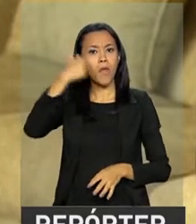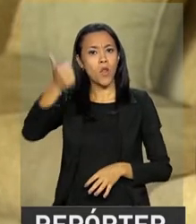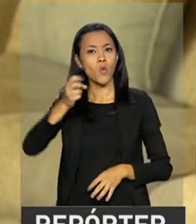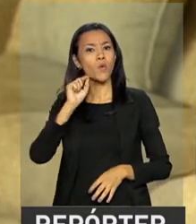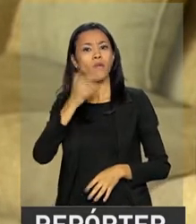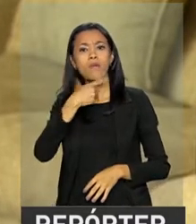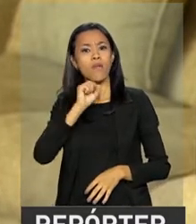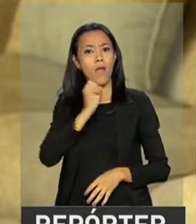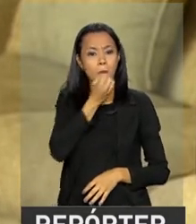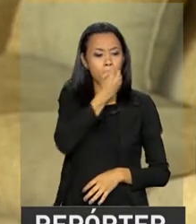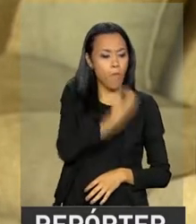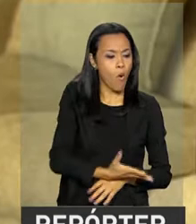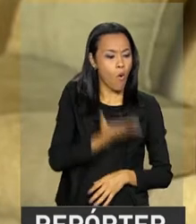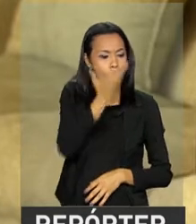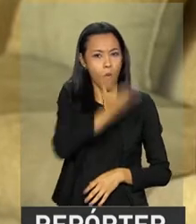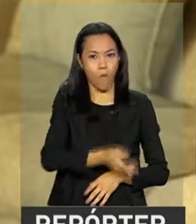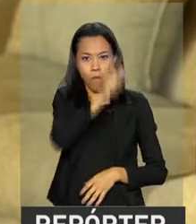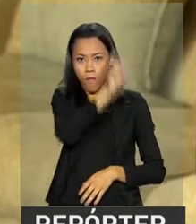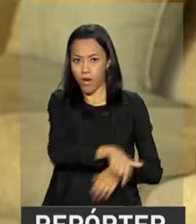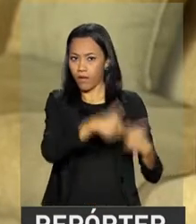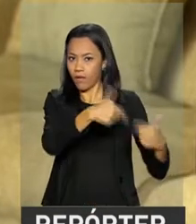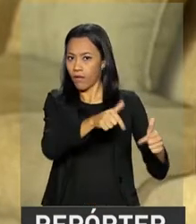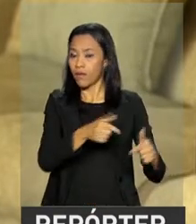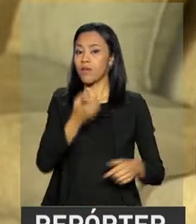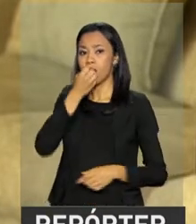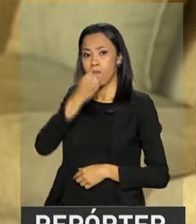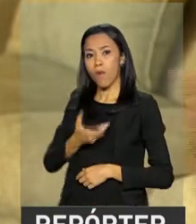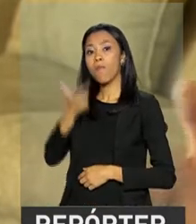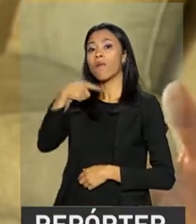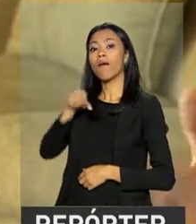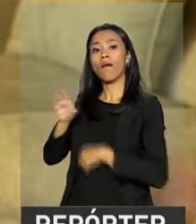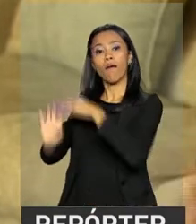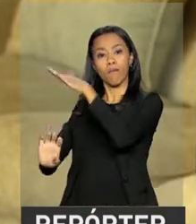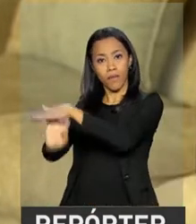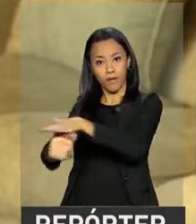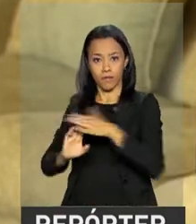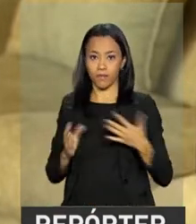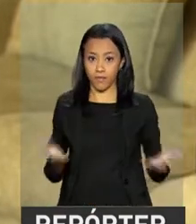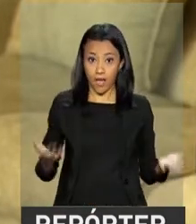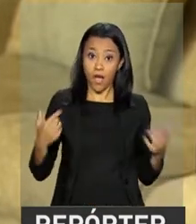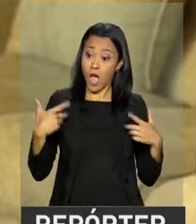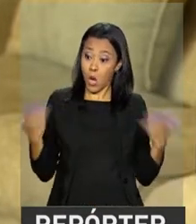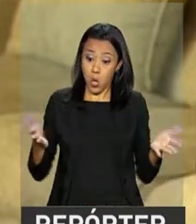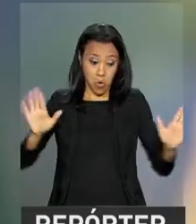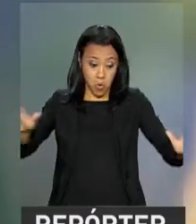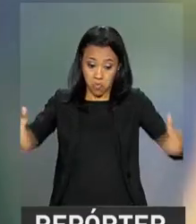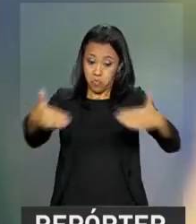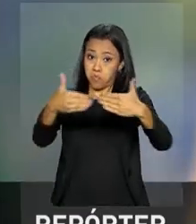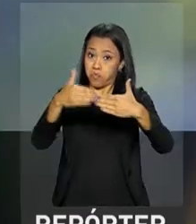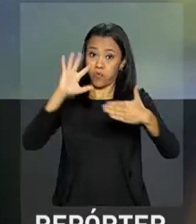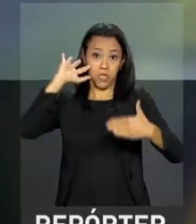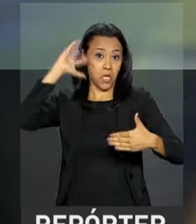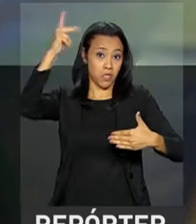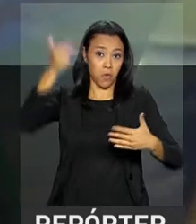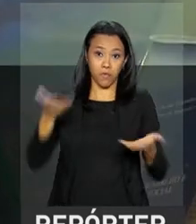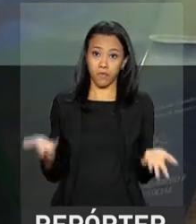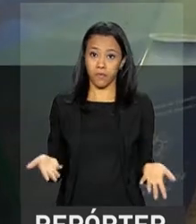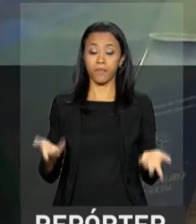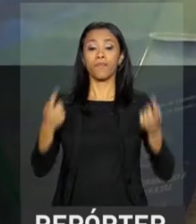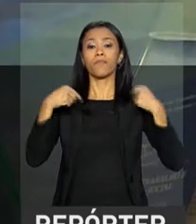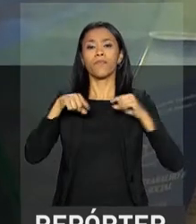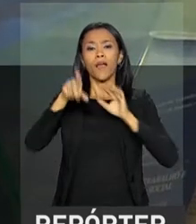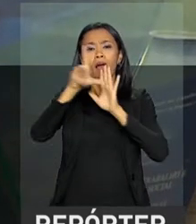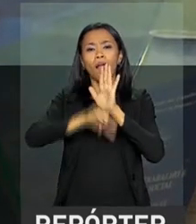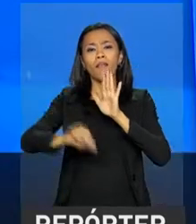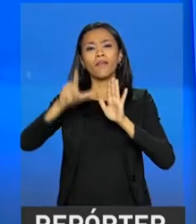para trabalhadores e para empregadores essa lei veio dar espaço para eles mesmo decidirem a lei traz regras para